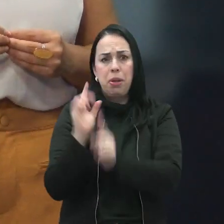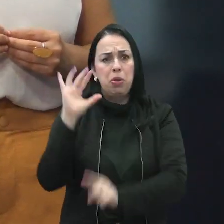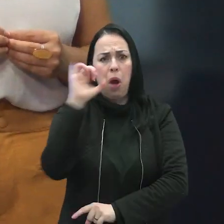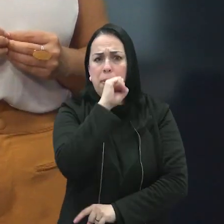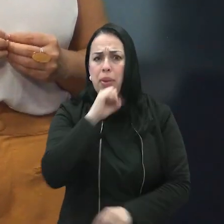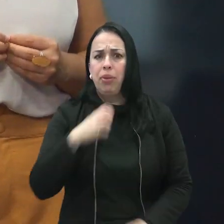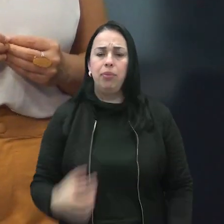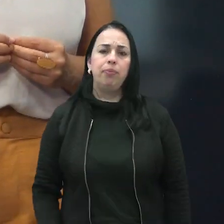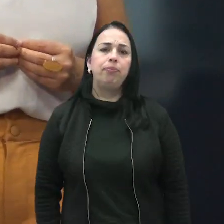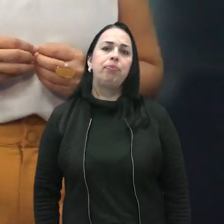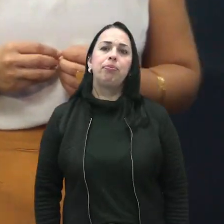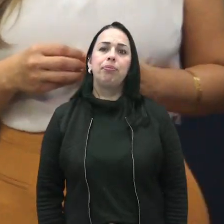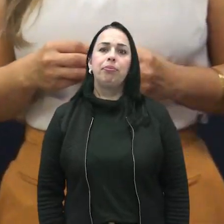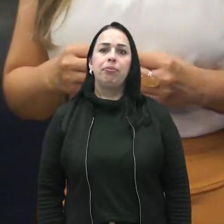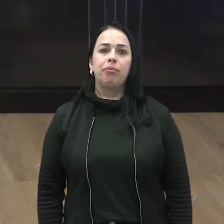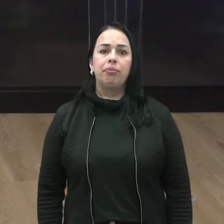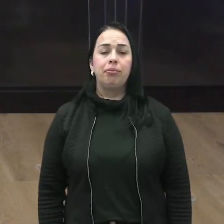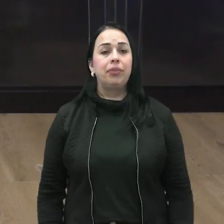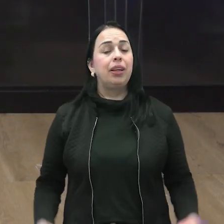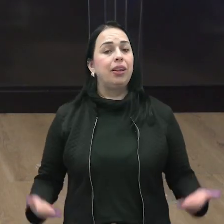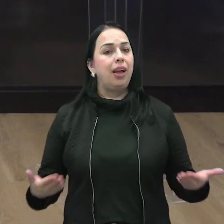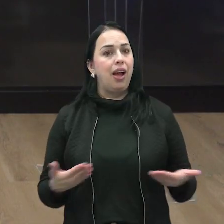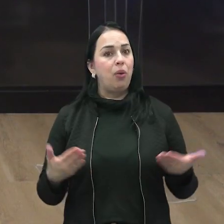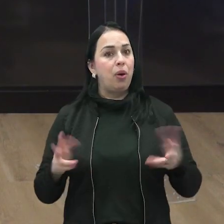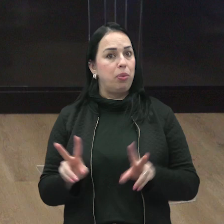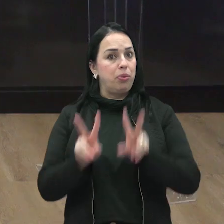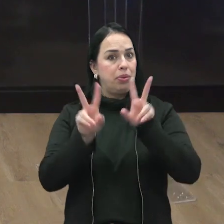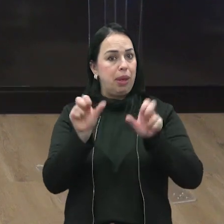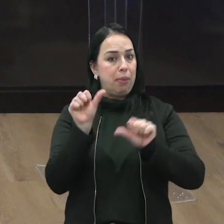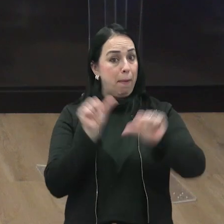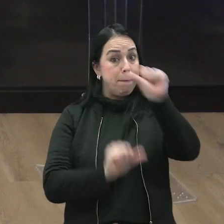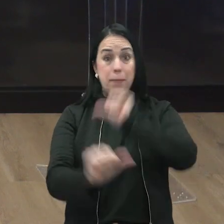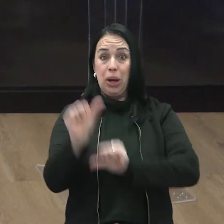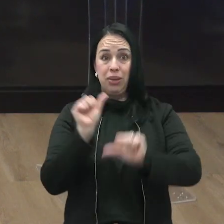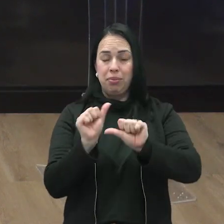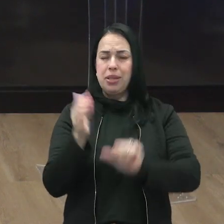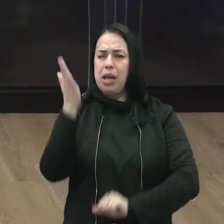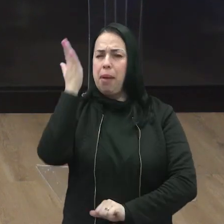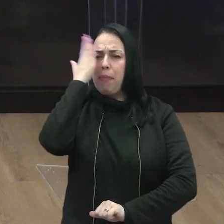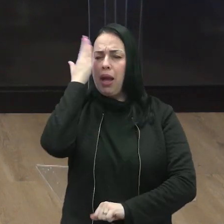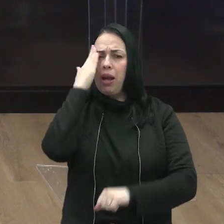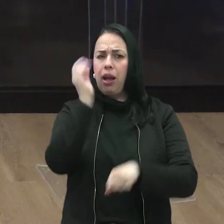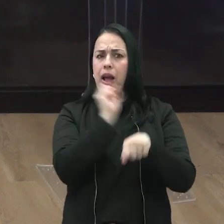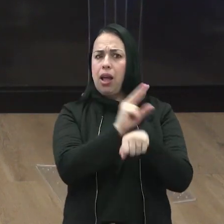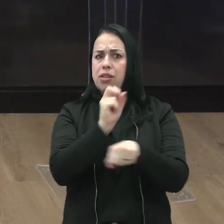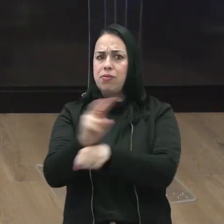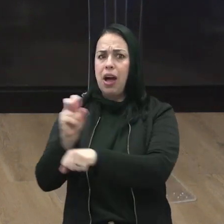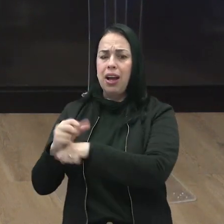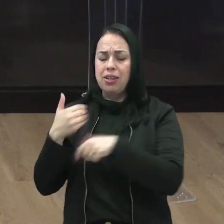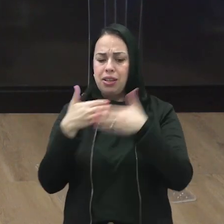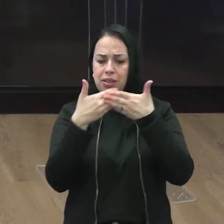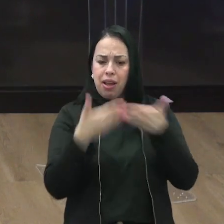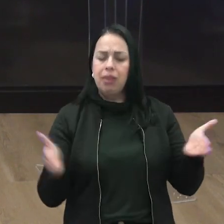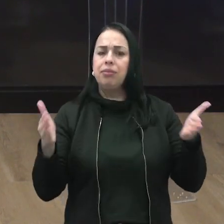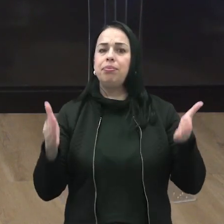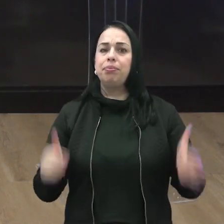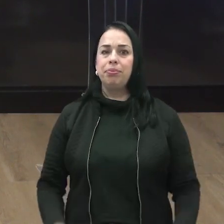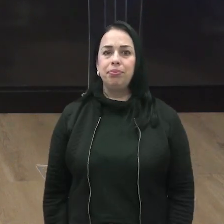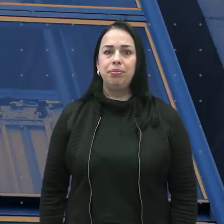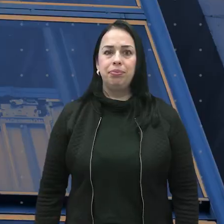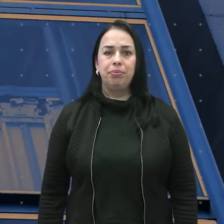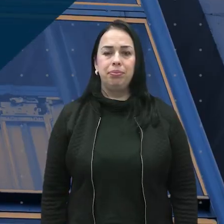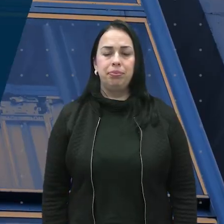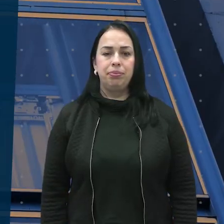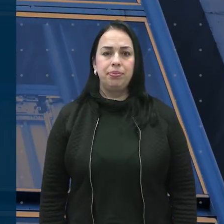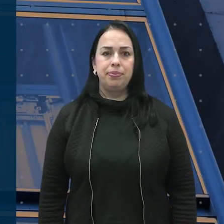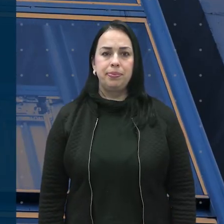Pronto Atendimento. E a gente muda de assunto agora para saber quais são as vagas abertas no PAT.